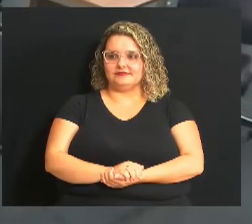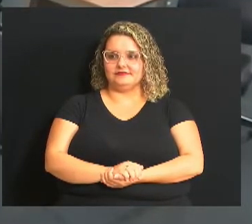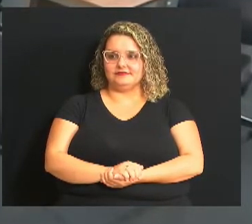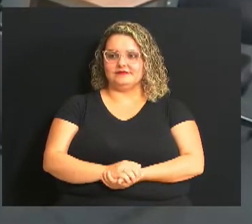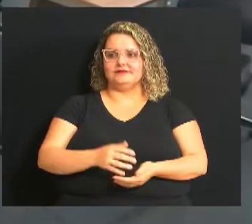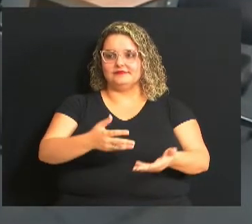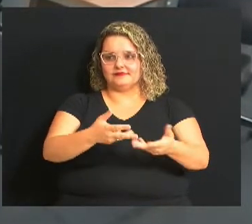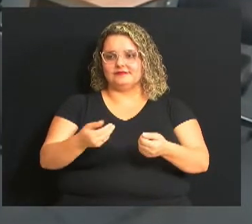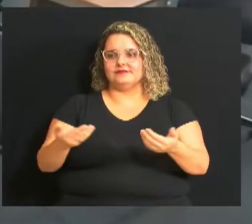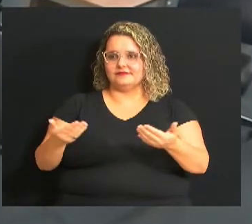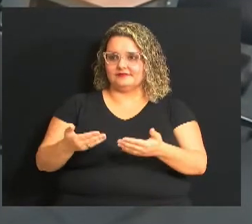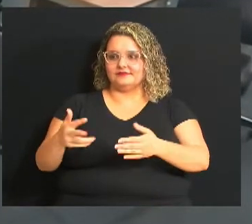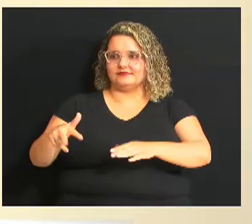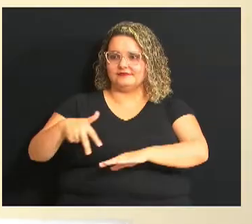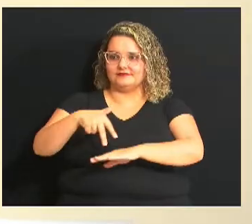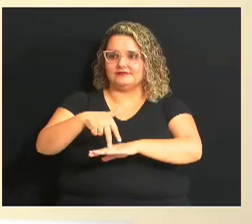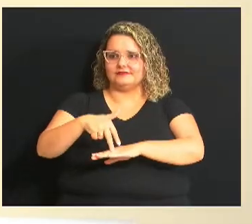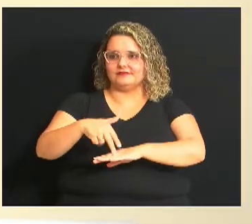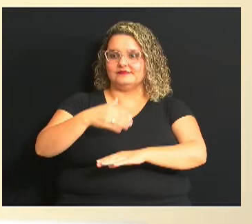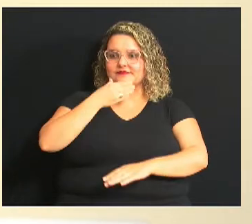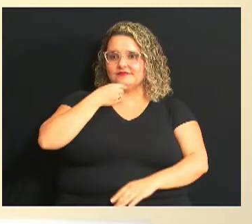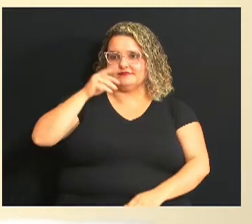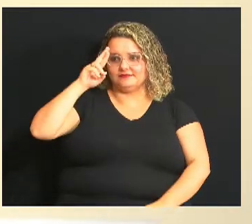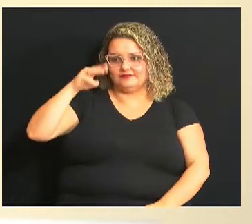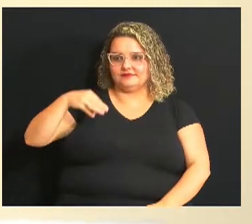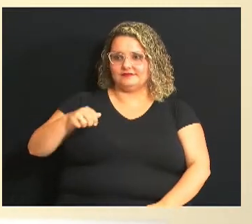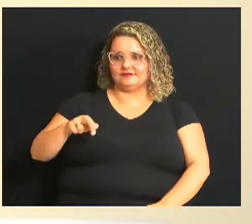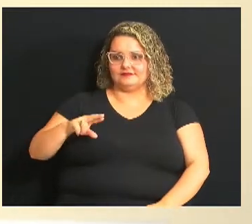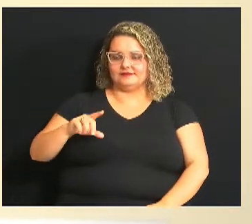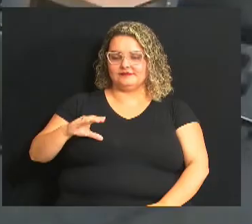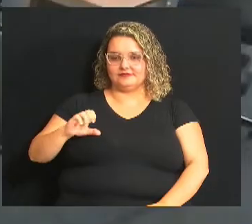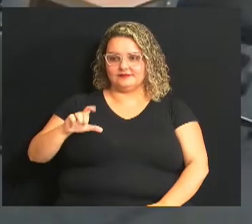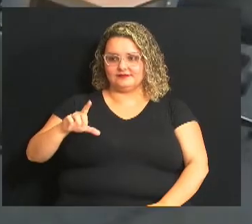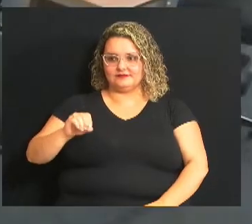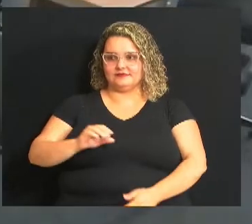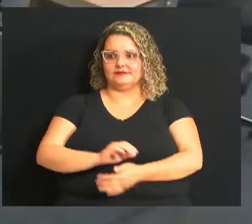Convidamos agora à tribuna o senhor Marcelo Nobel.